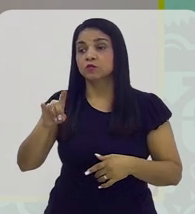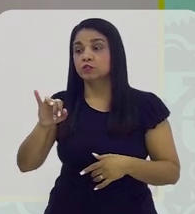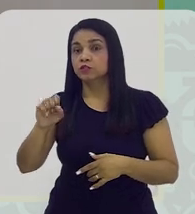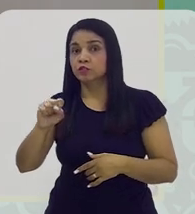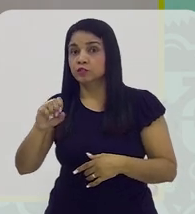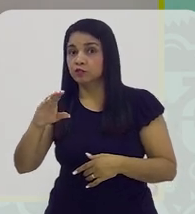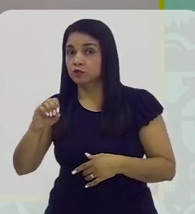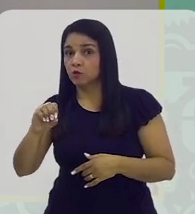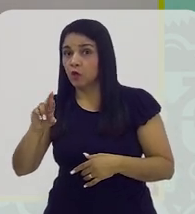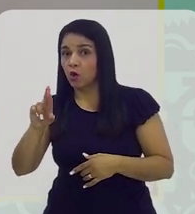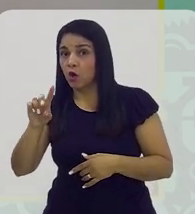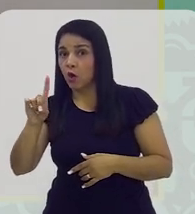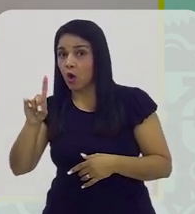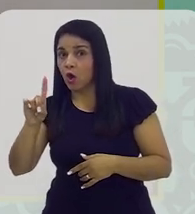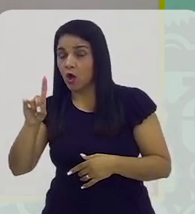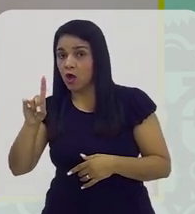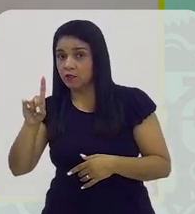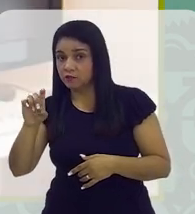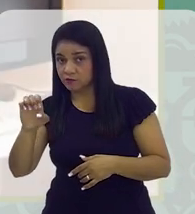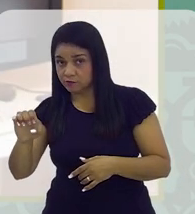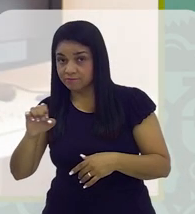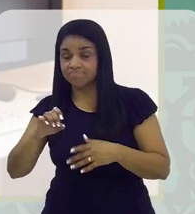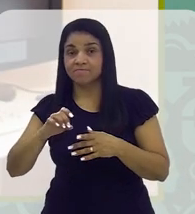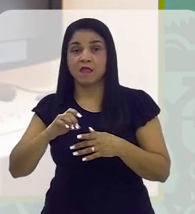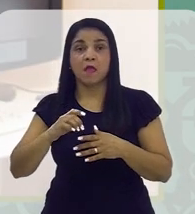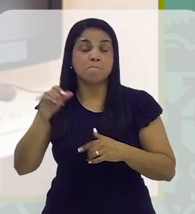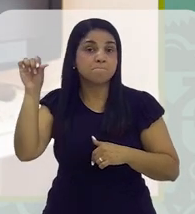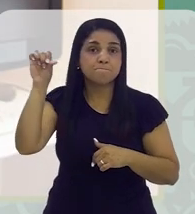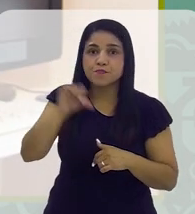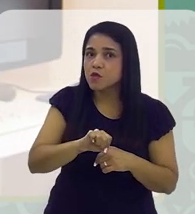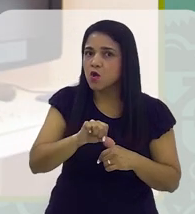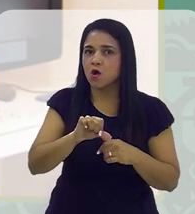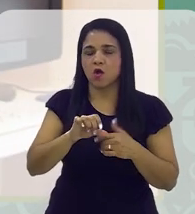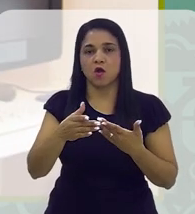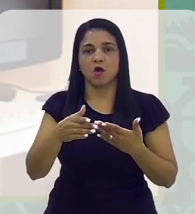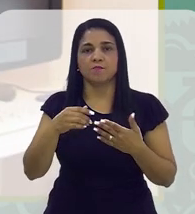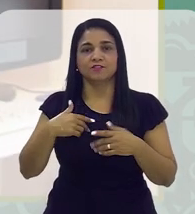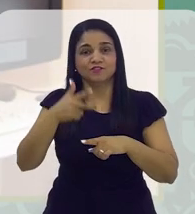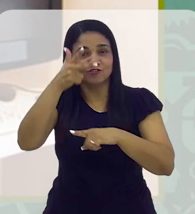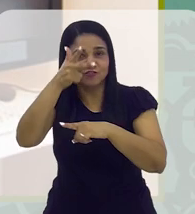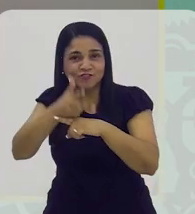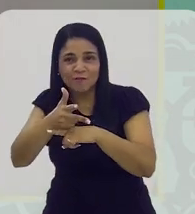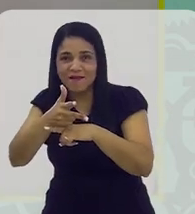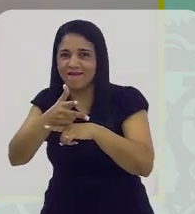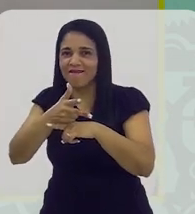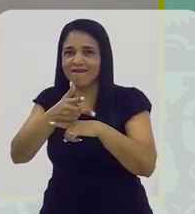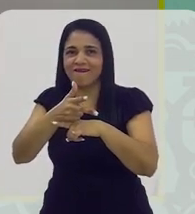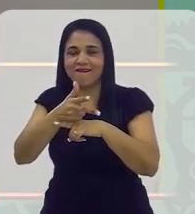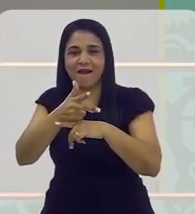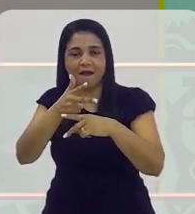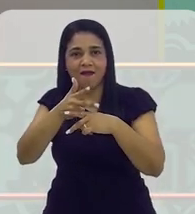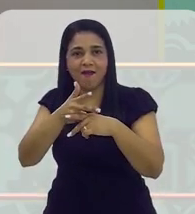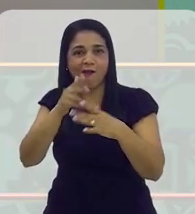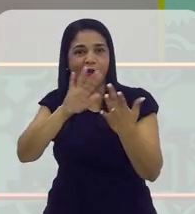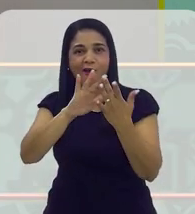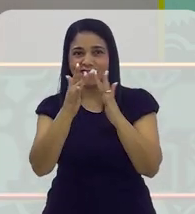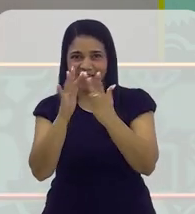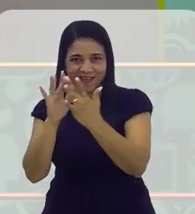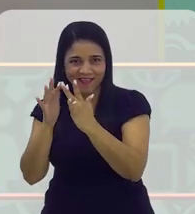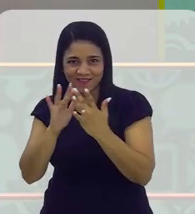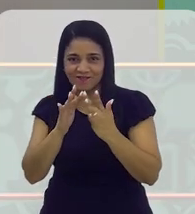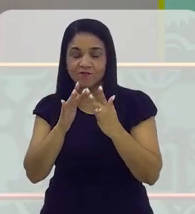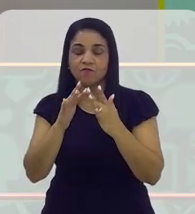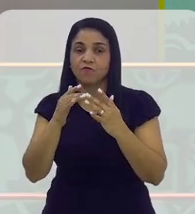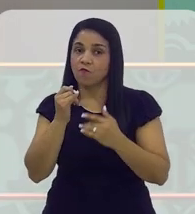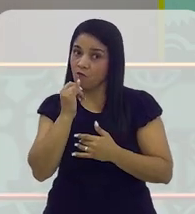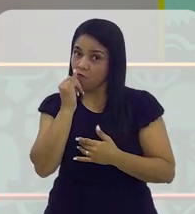assim, 10 vezes pior. E aí, no Discord, você ainda tem o fato de que você pode fazer chamadas de vídeo. E